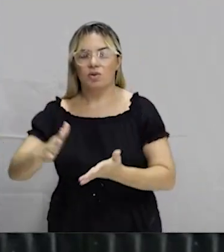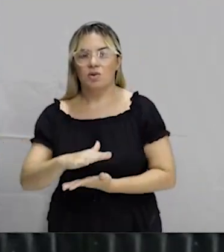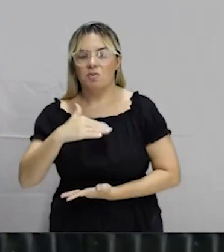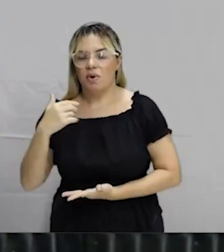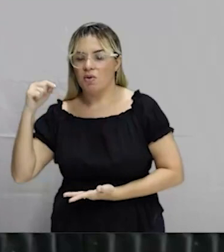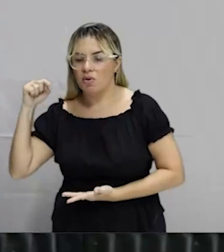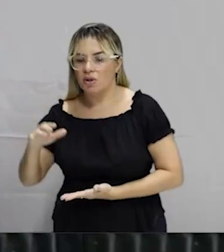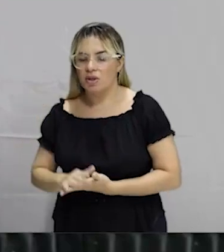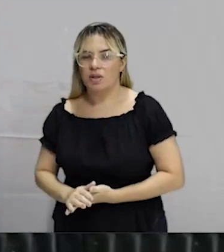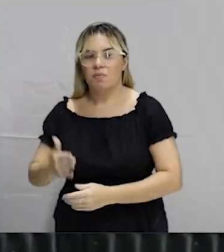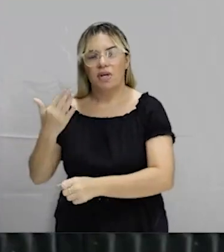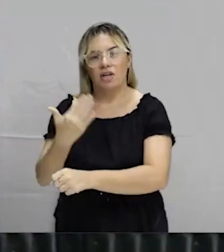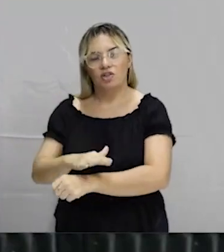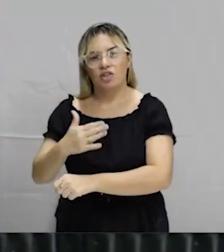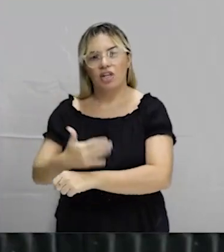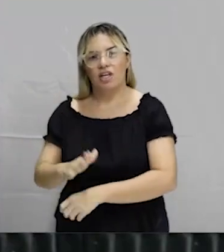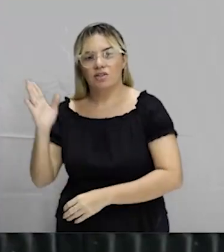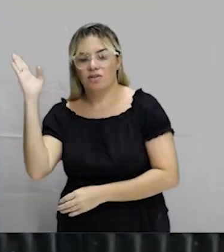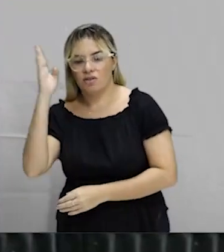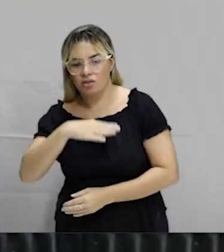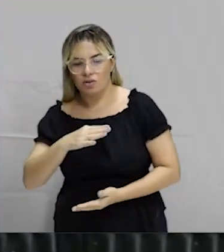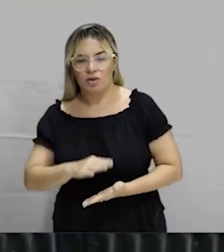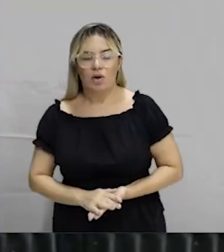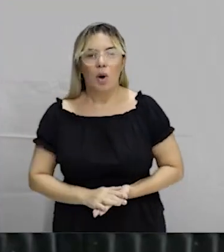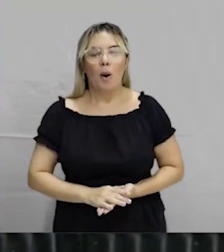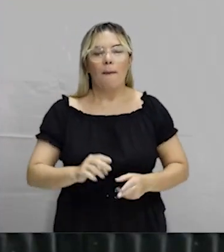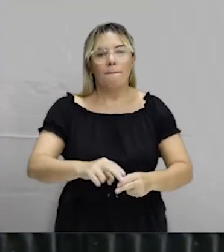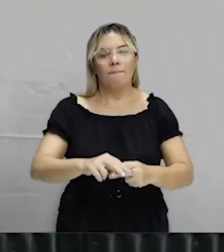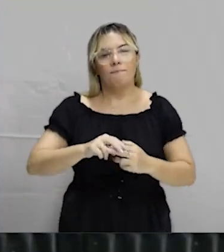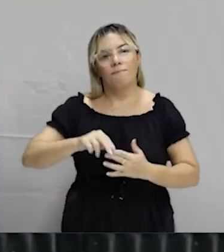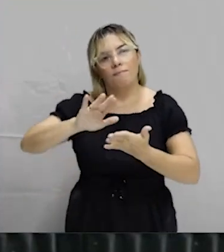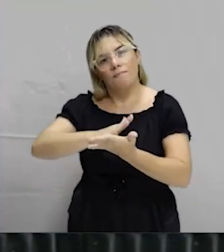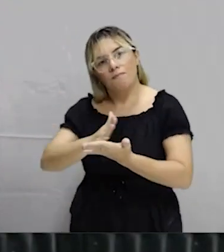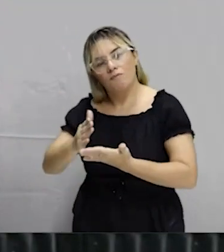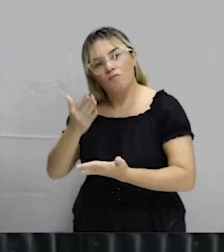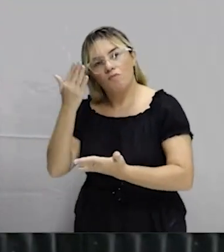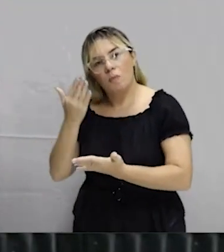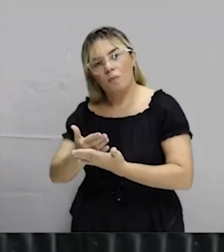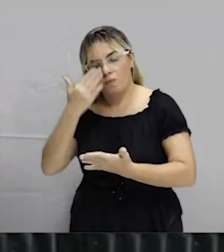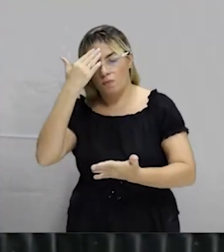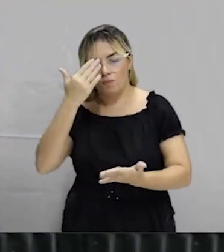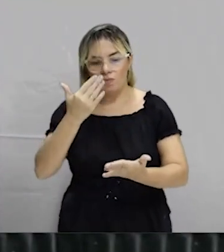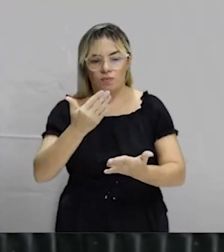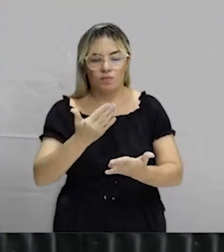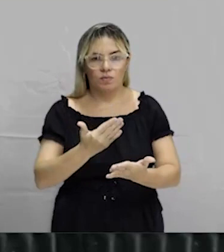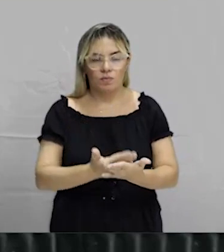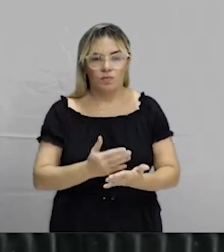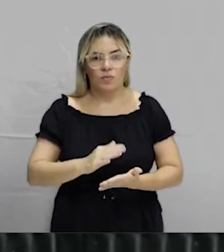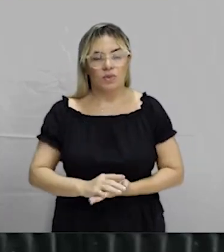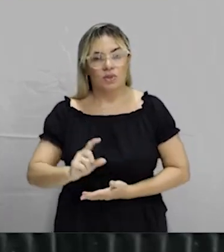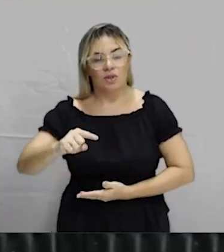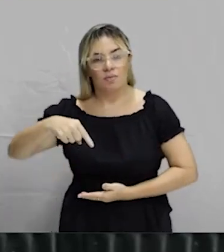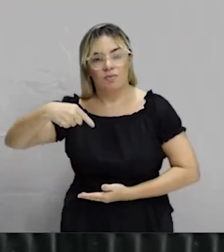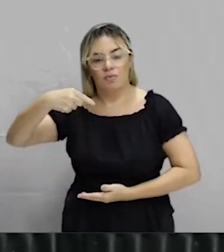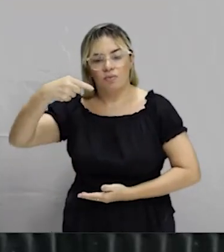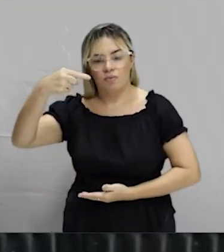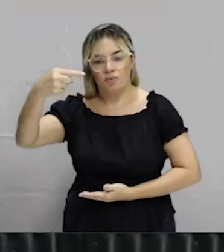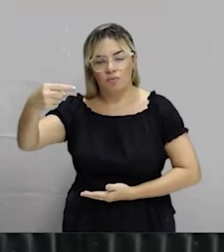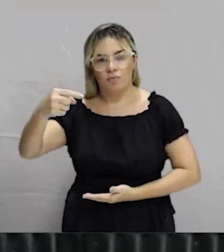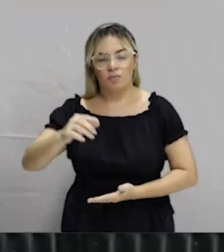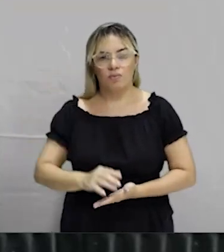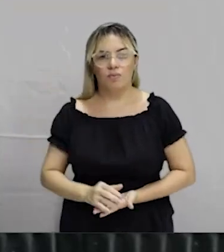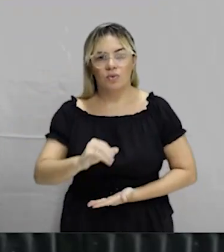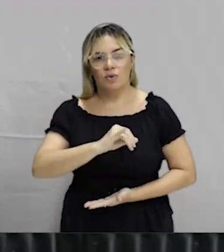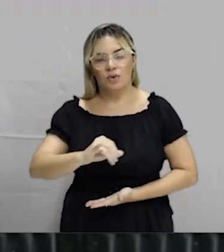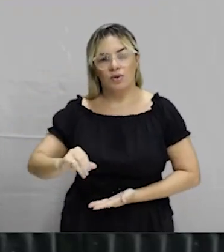cumprissem o bem. Por isso que alguns estudiosos acreditam que mais tarde, lá no